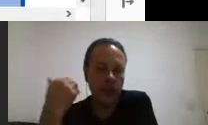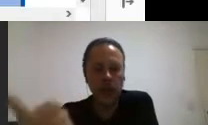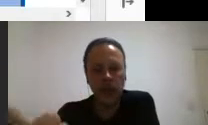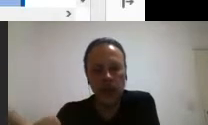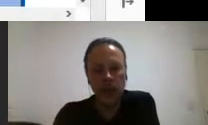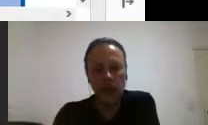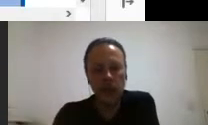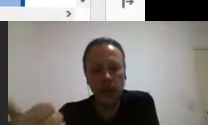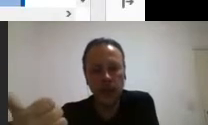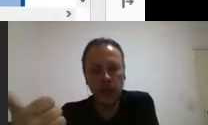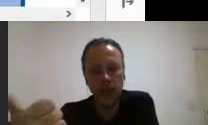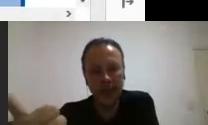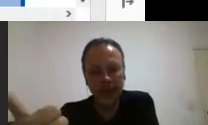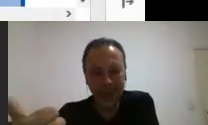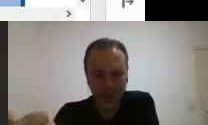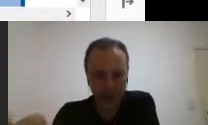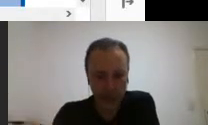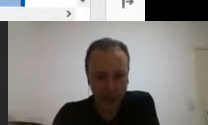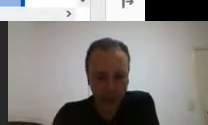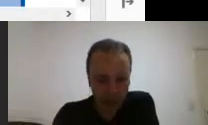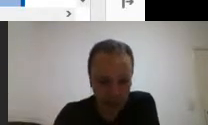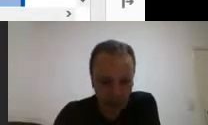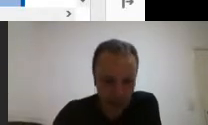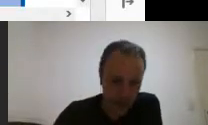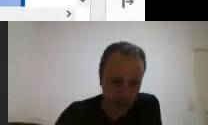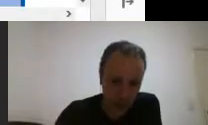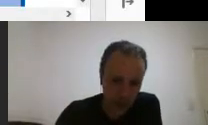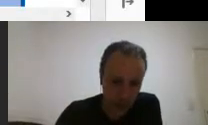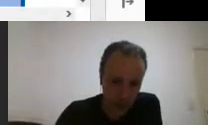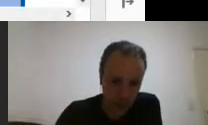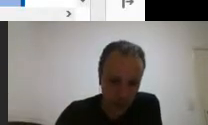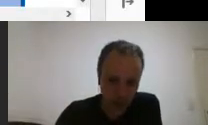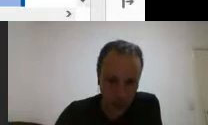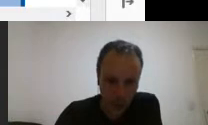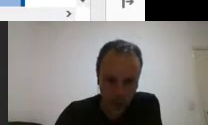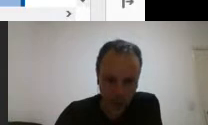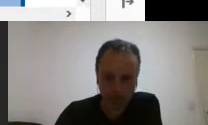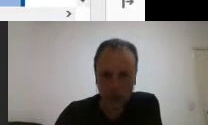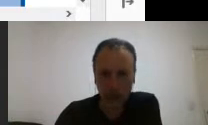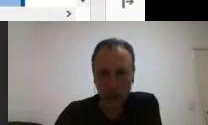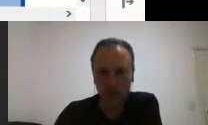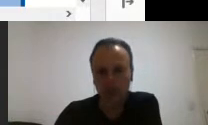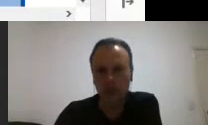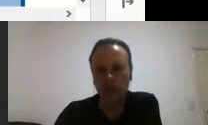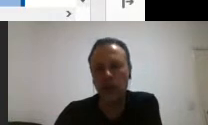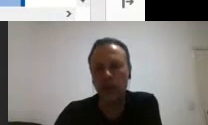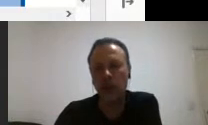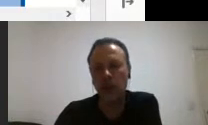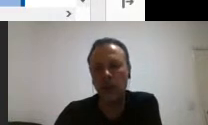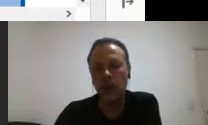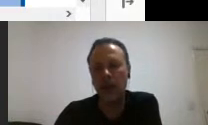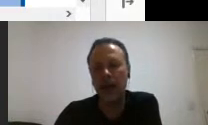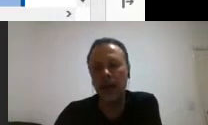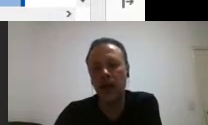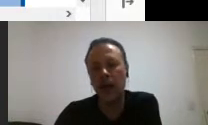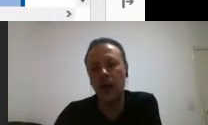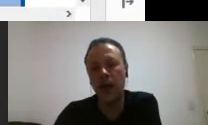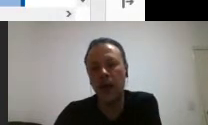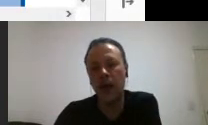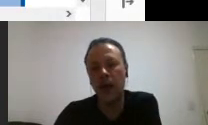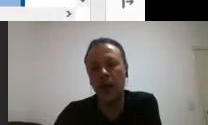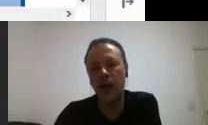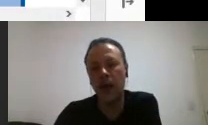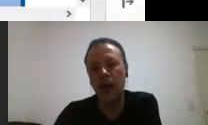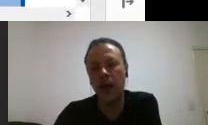Permissões. Leitura, aqui é gravação, não é cravação. Leitura, gravação, funcionário do RH